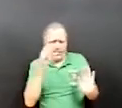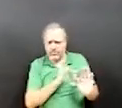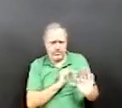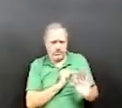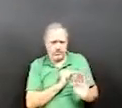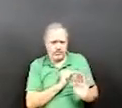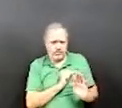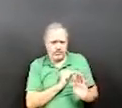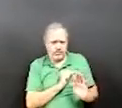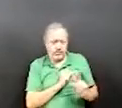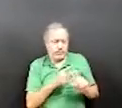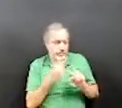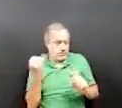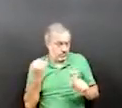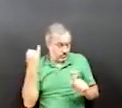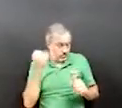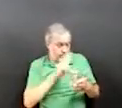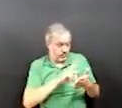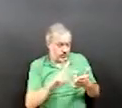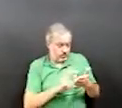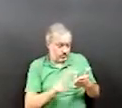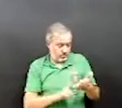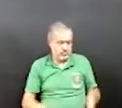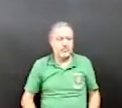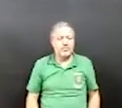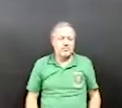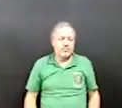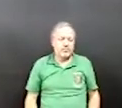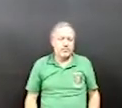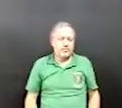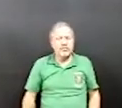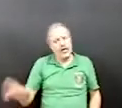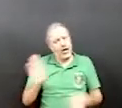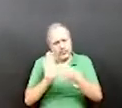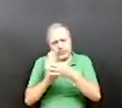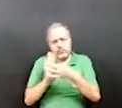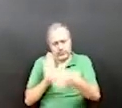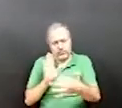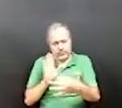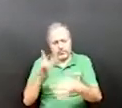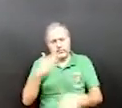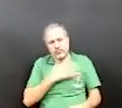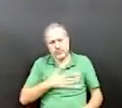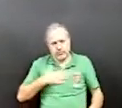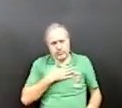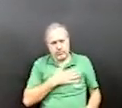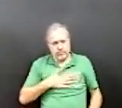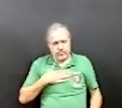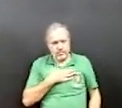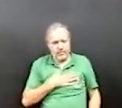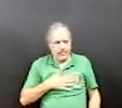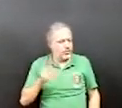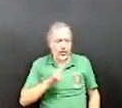que isso tem valor. E o que, que eu recomendaria? Na verdade, tem alguns livros, né, que são bastante interessantes. Eu gosto muito de um que